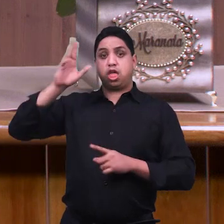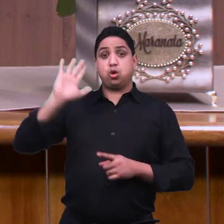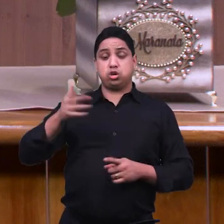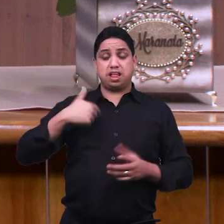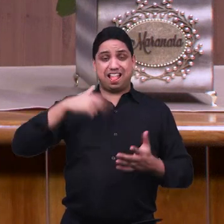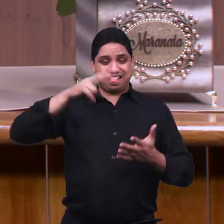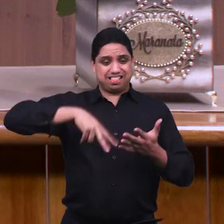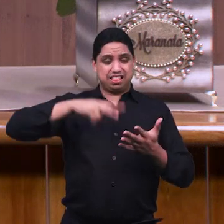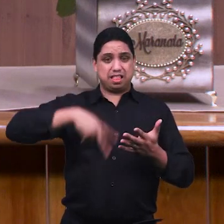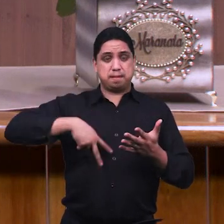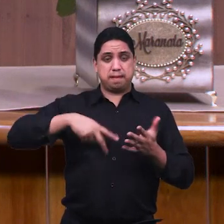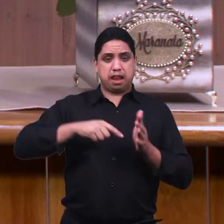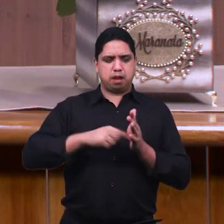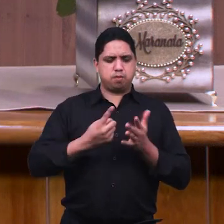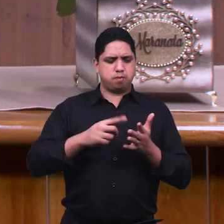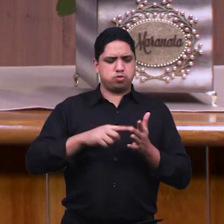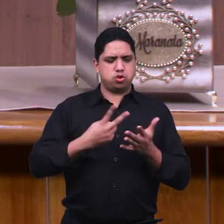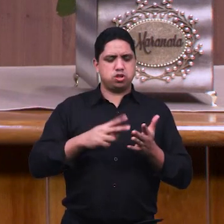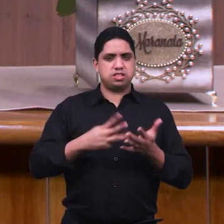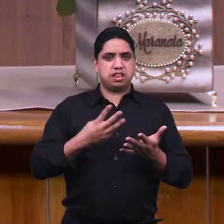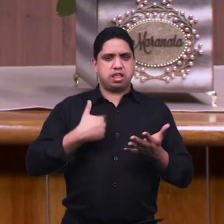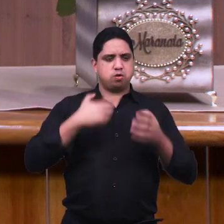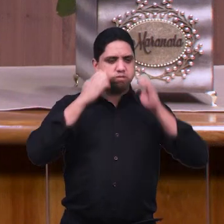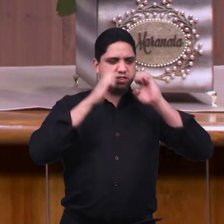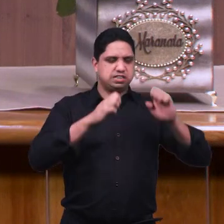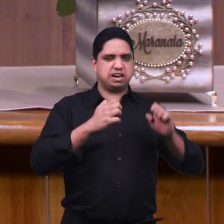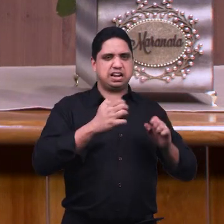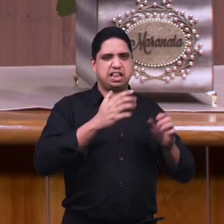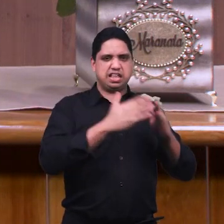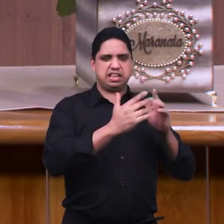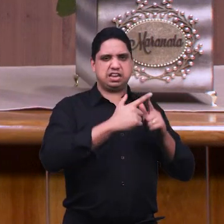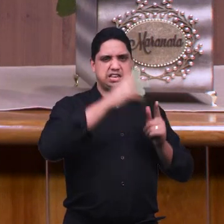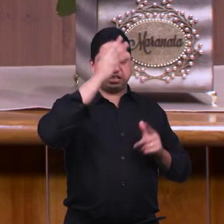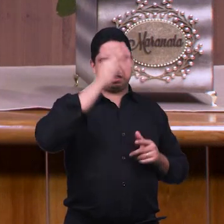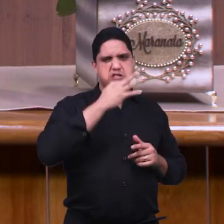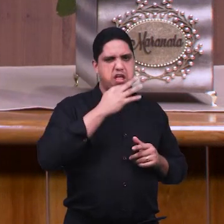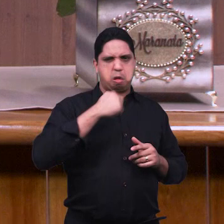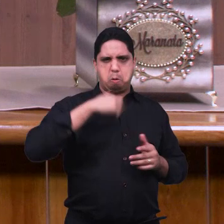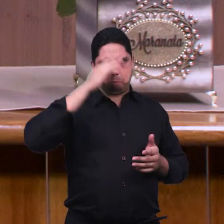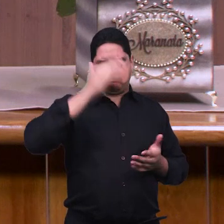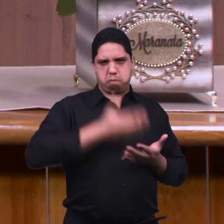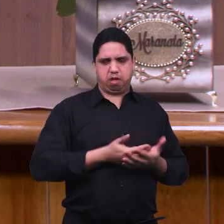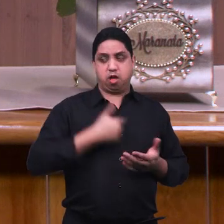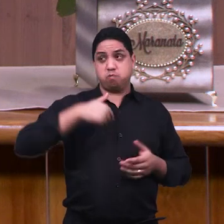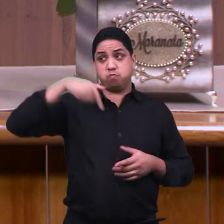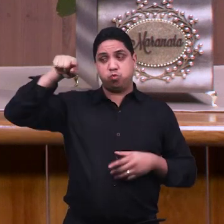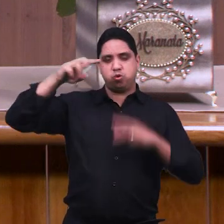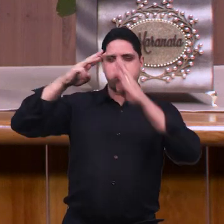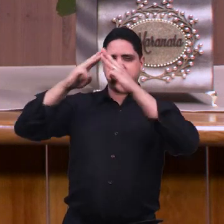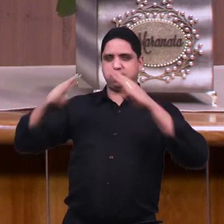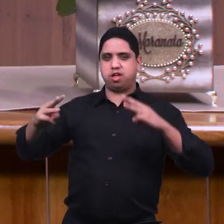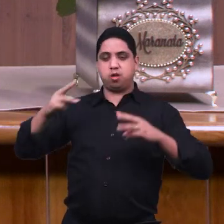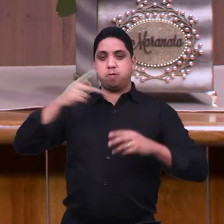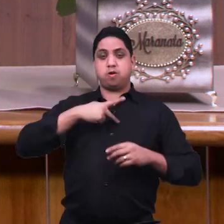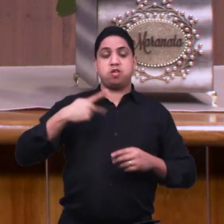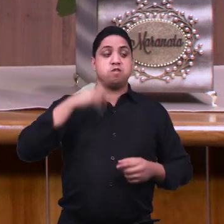vezes, era evangélico, de uma igreja tradicional, mas não cria que Deus falasse na palavra. Eu fui no Manaim e o pastor falou o